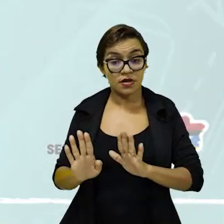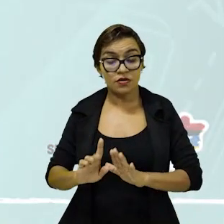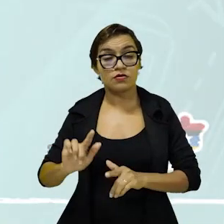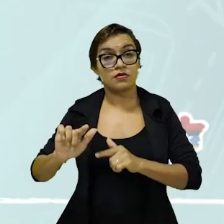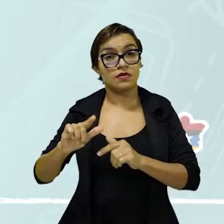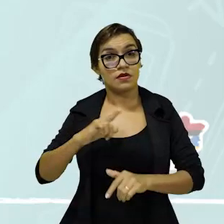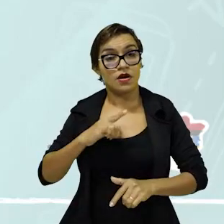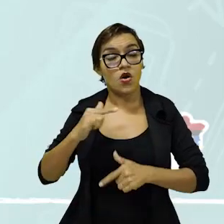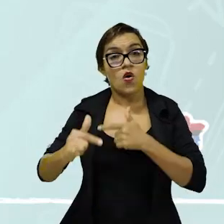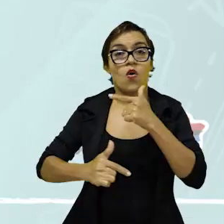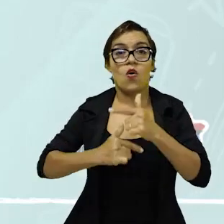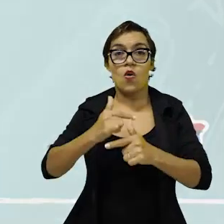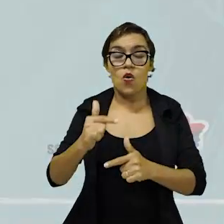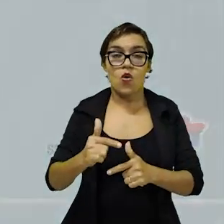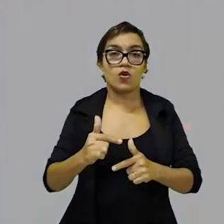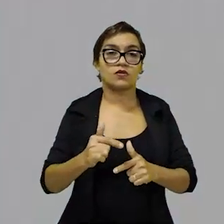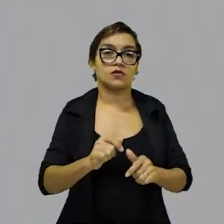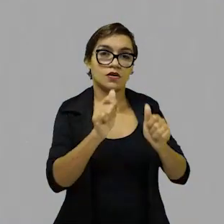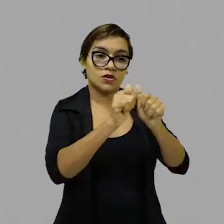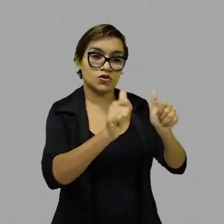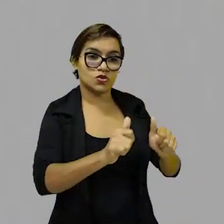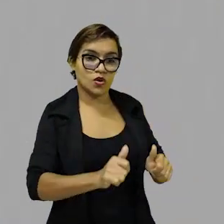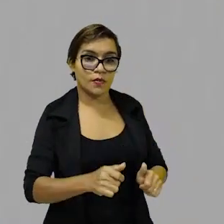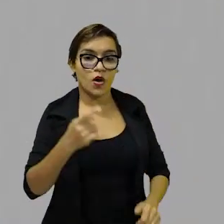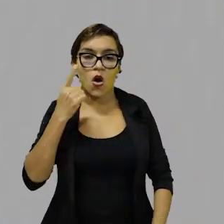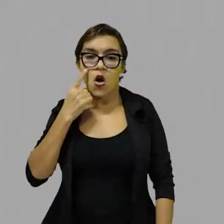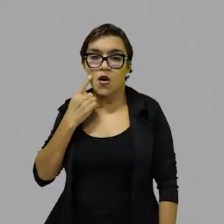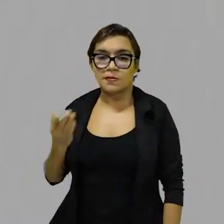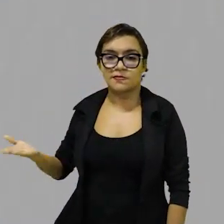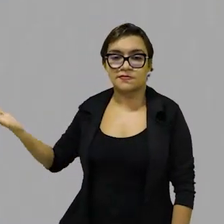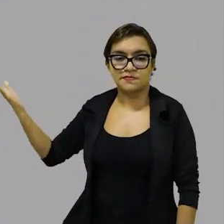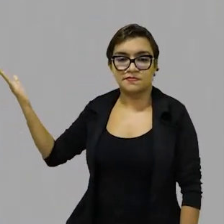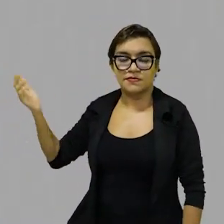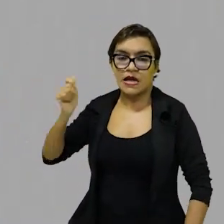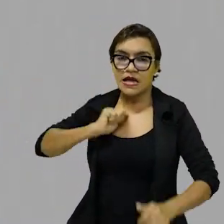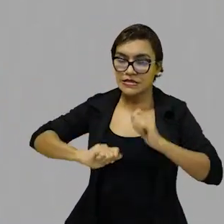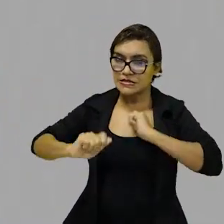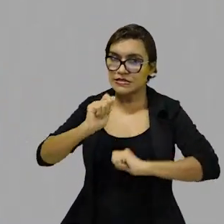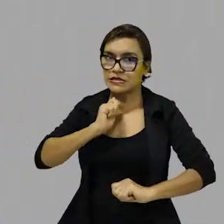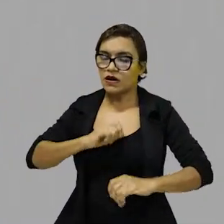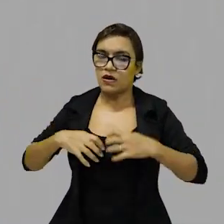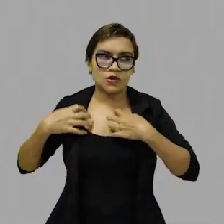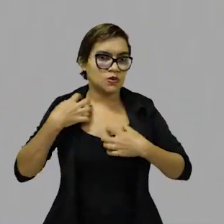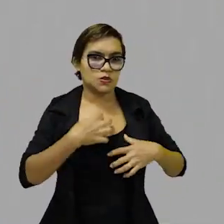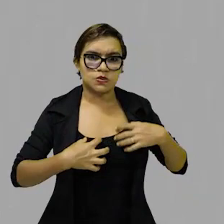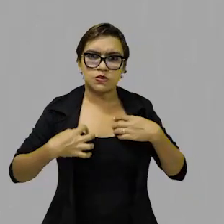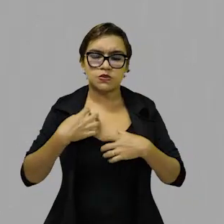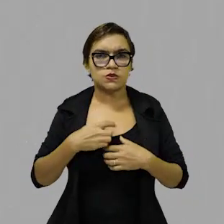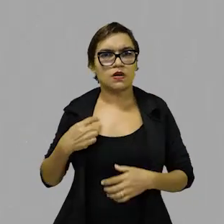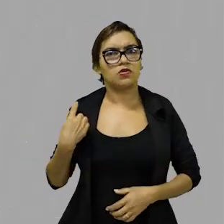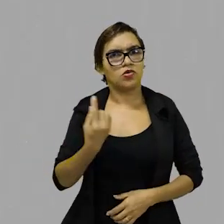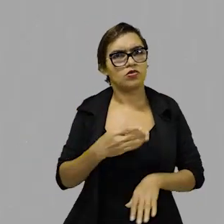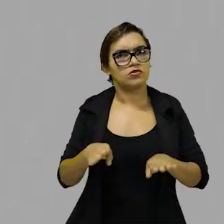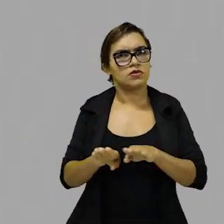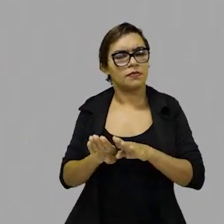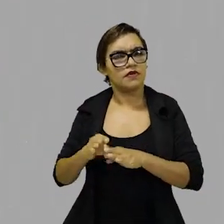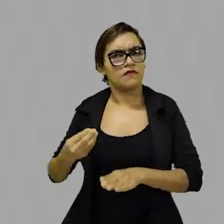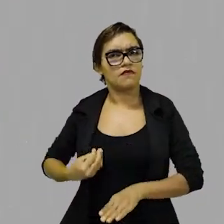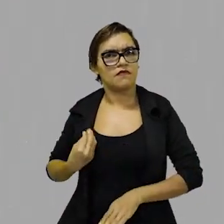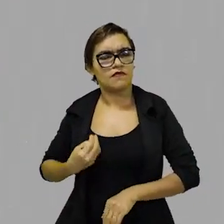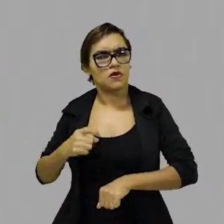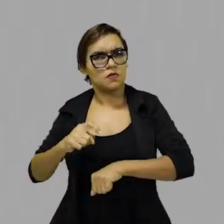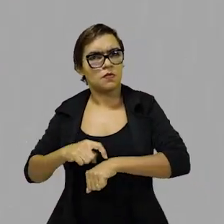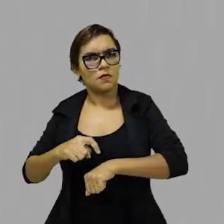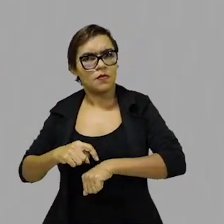analisar as obras do Munch, né, olha o título da obra: Ansiedade e Desespero. Será que a gente está passando por isso? Será que a gente está no momento